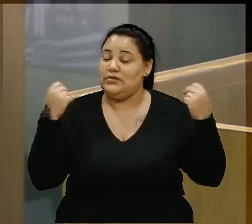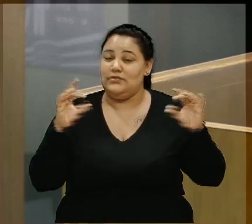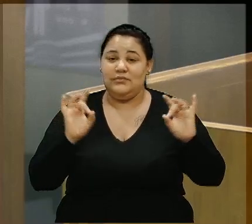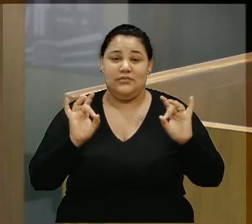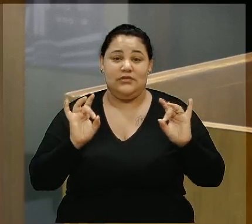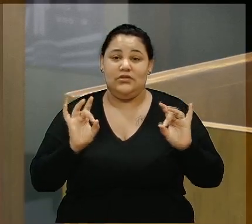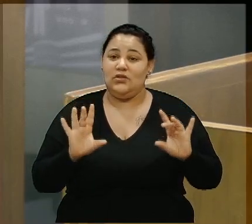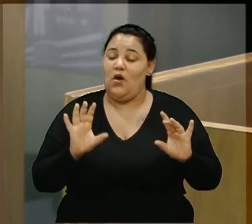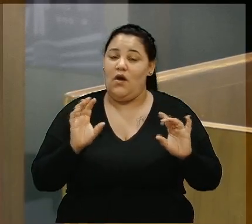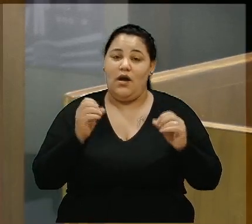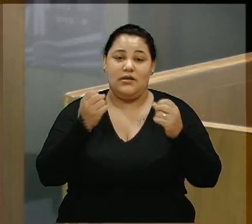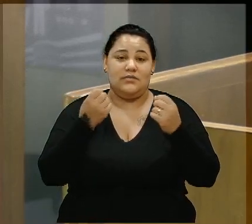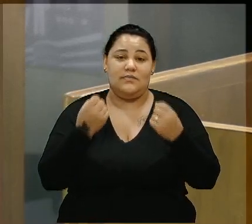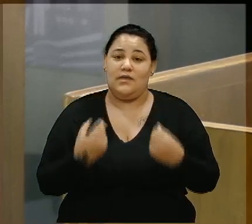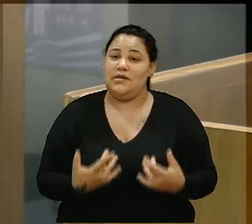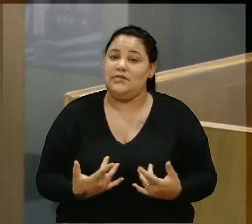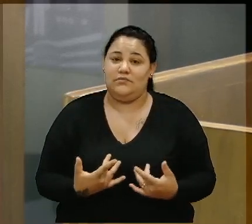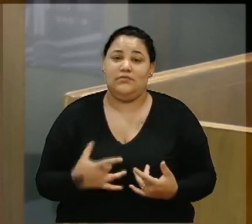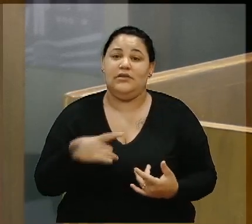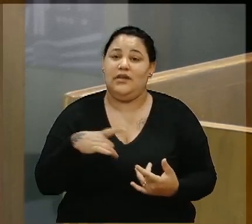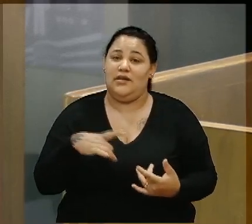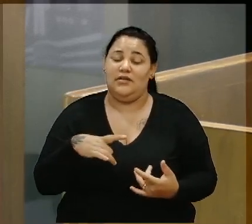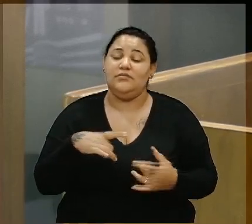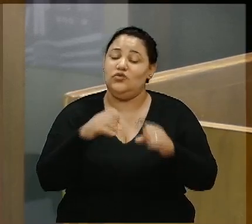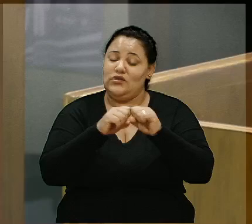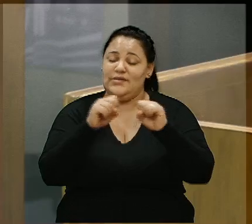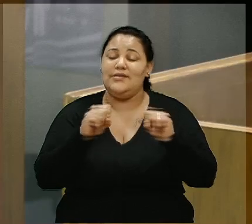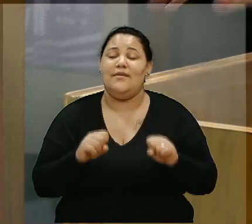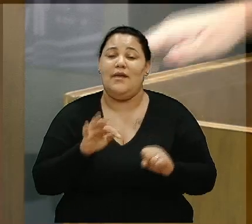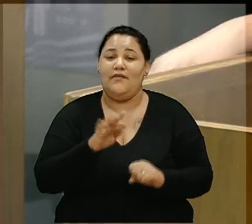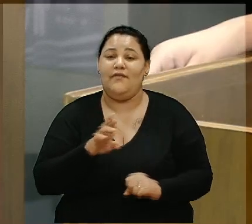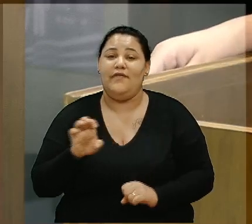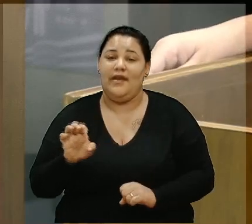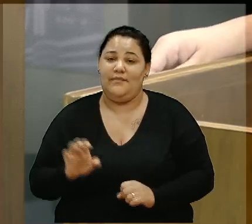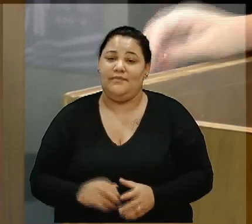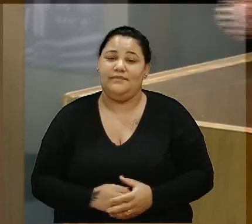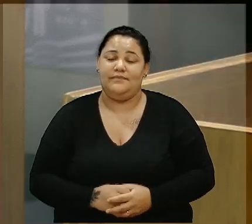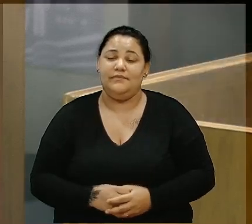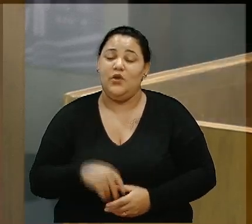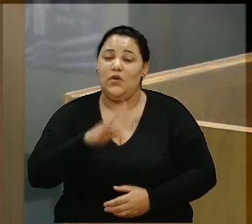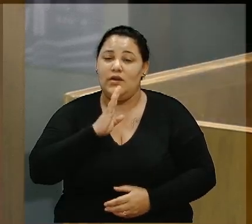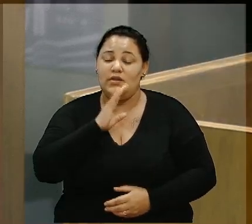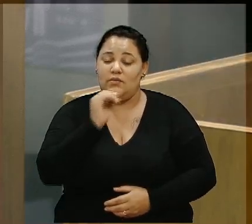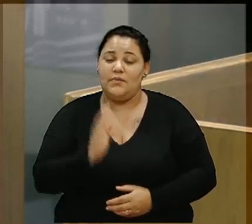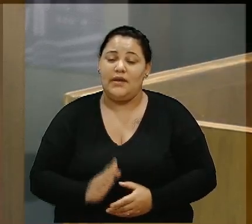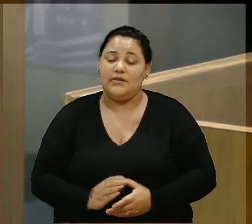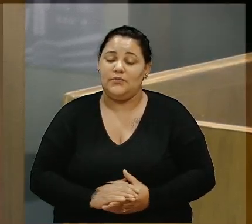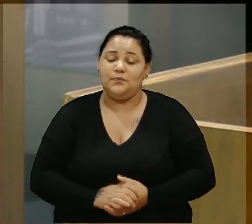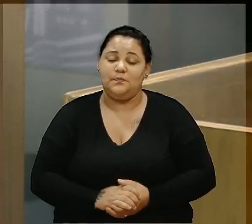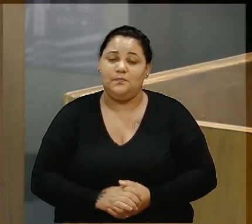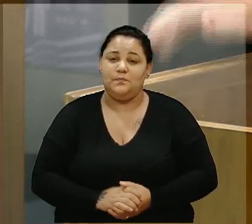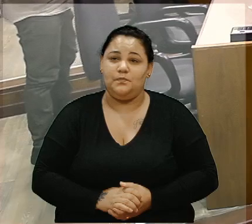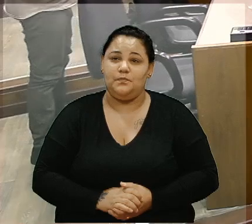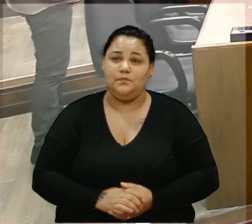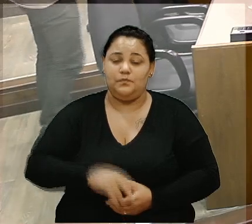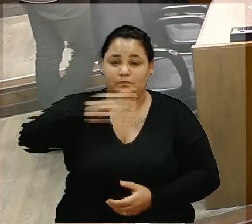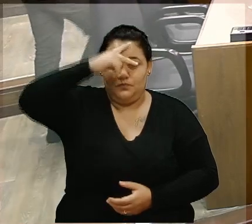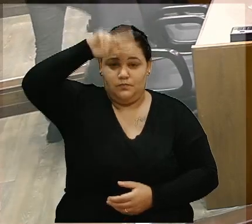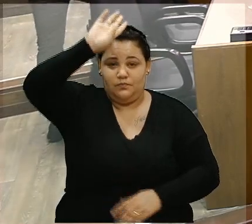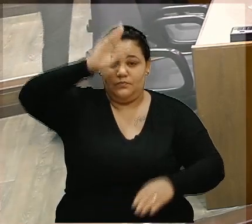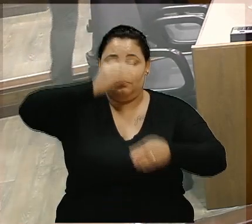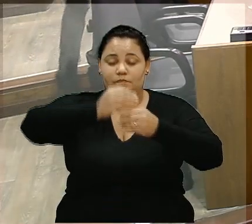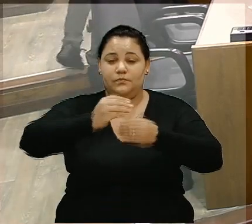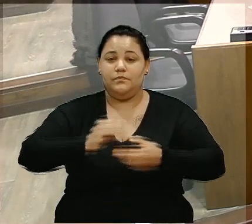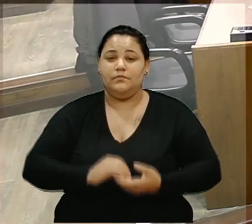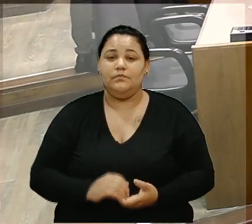essa a explicação do sistema Free Flow, conhecido aí nacionalmente no país. Seu à parte, vereador Edson. Vereadora